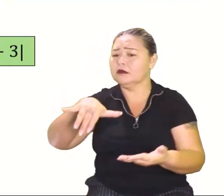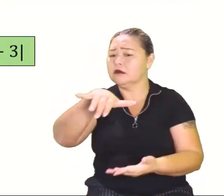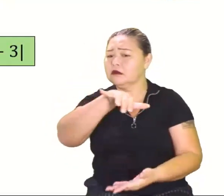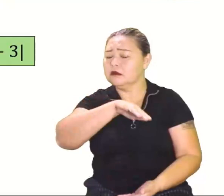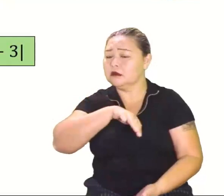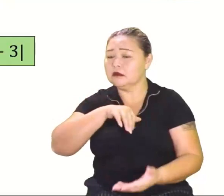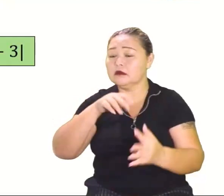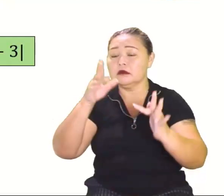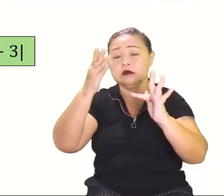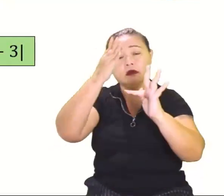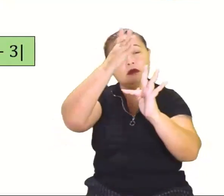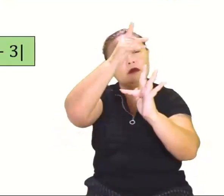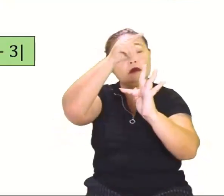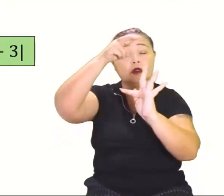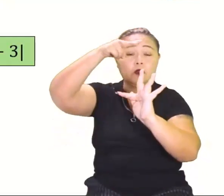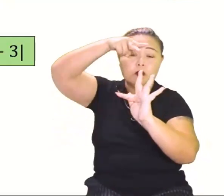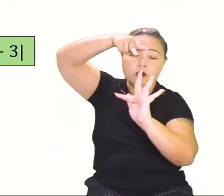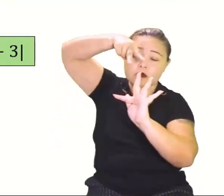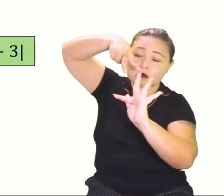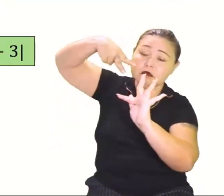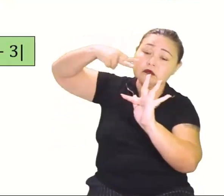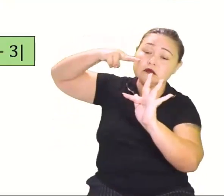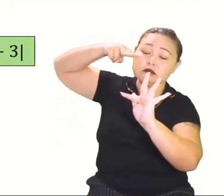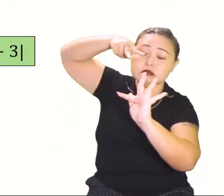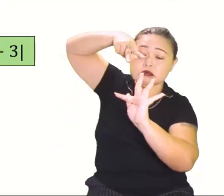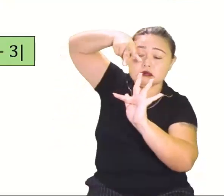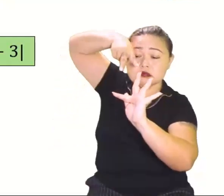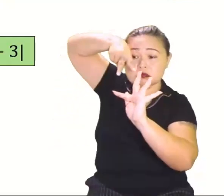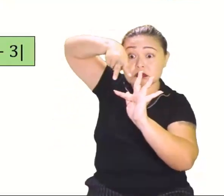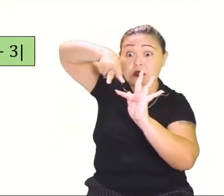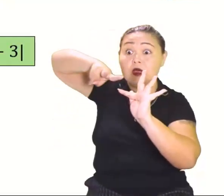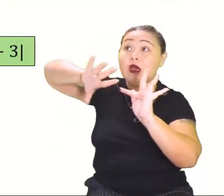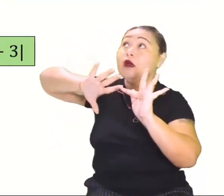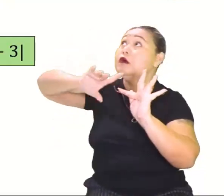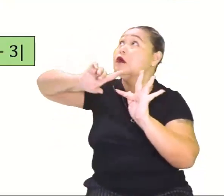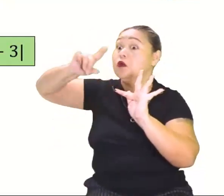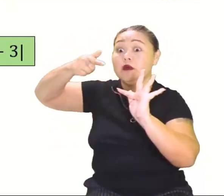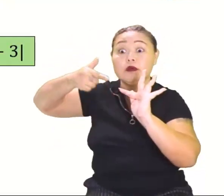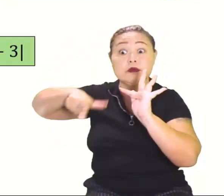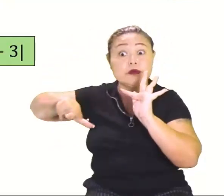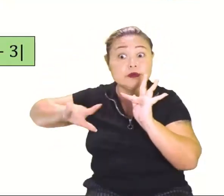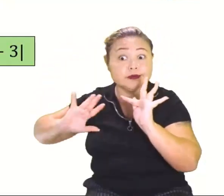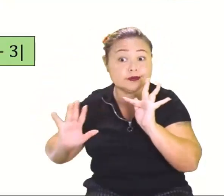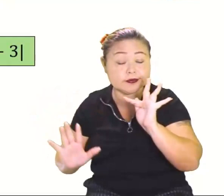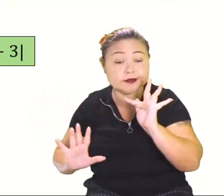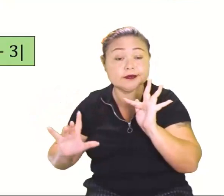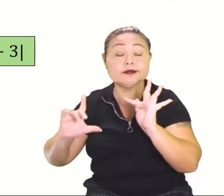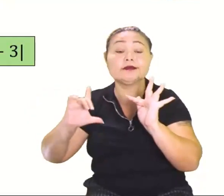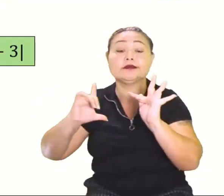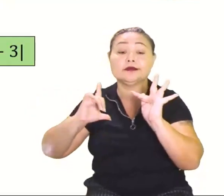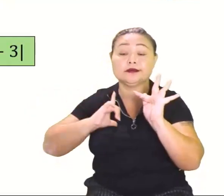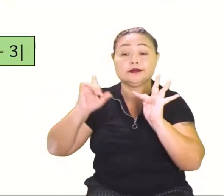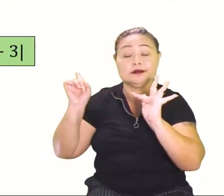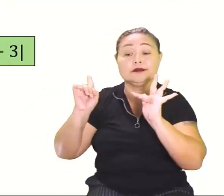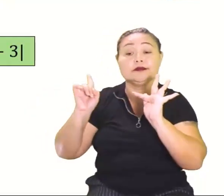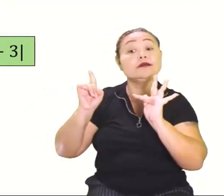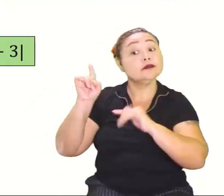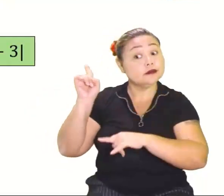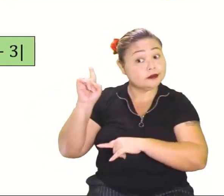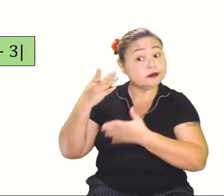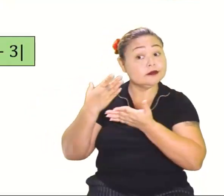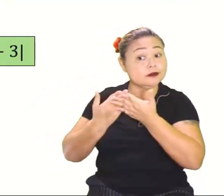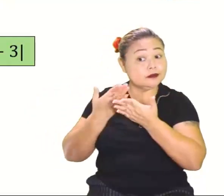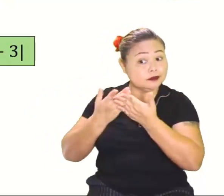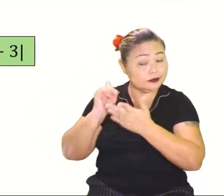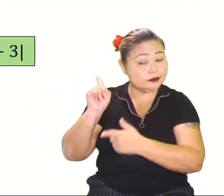de óptica. Sim. Aí eles falam, não, meu Deus do céu, isso de novo vai ter óptica. Vocês vão ver